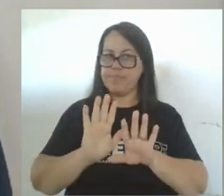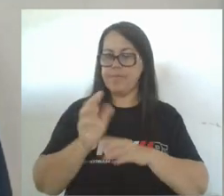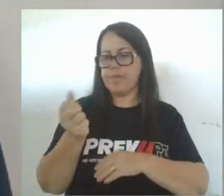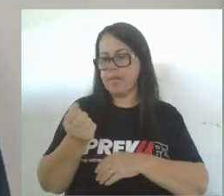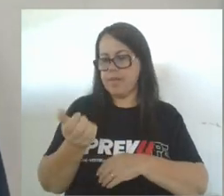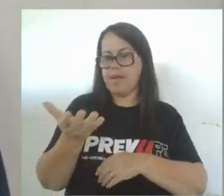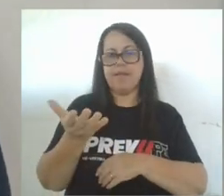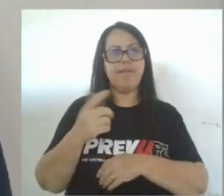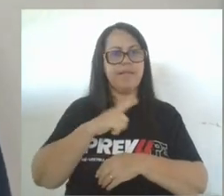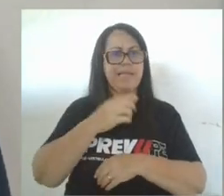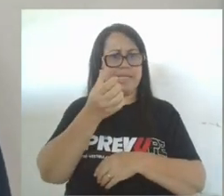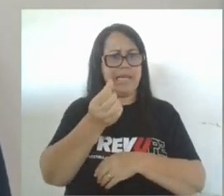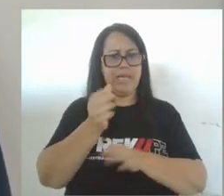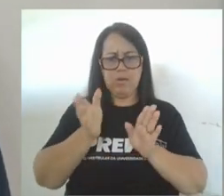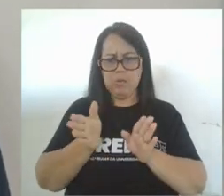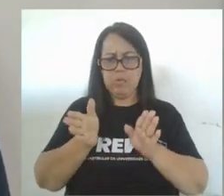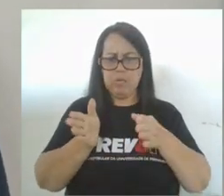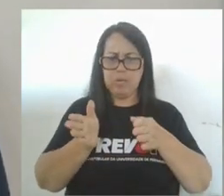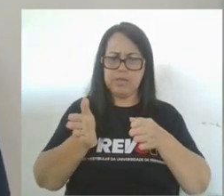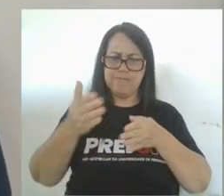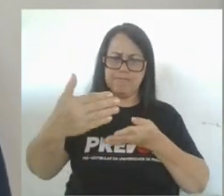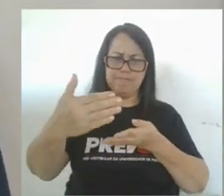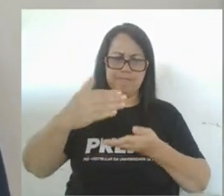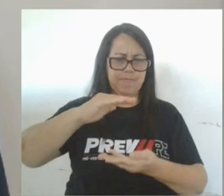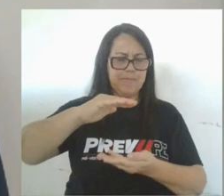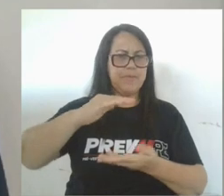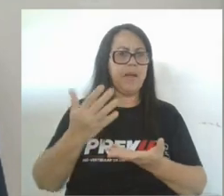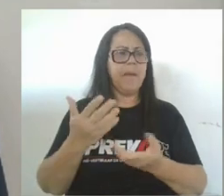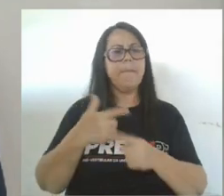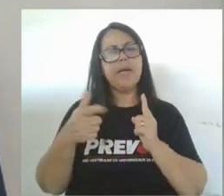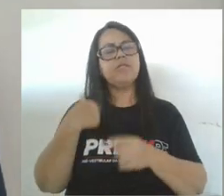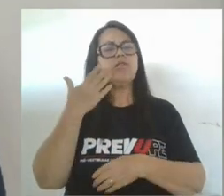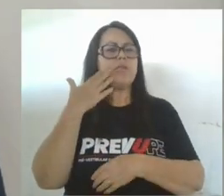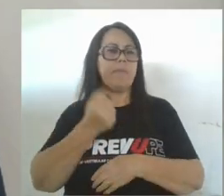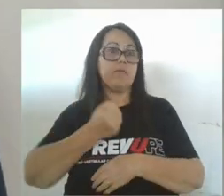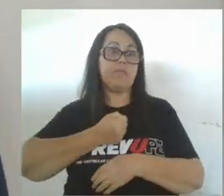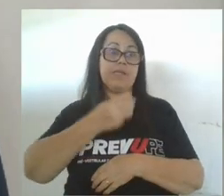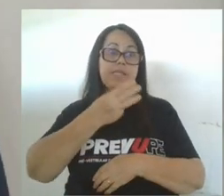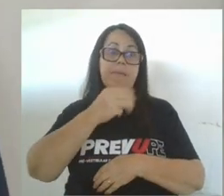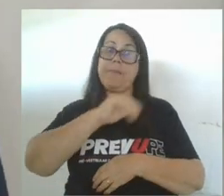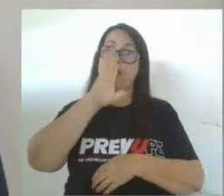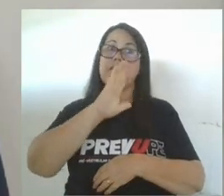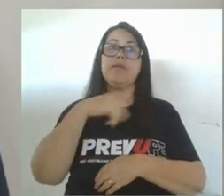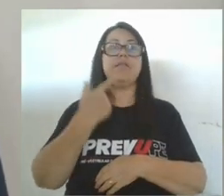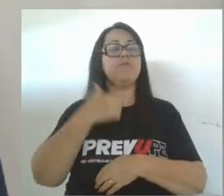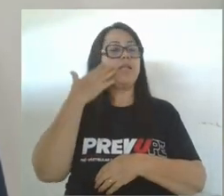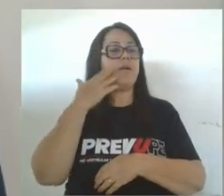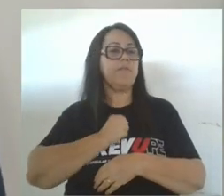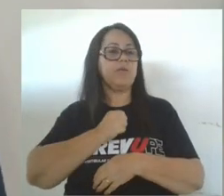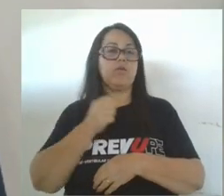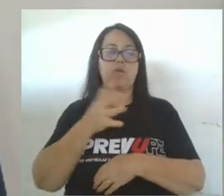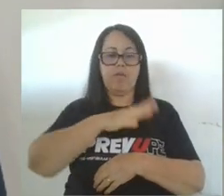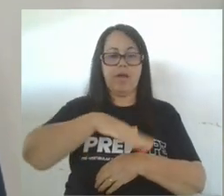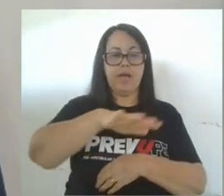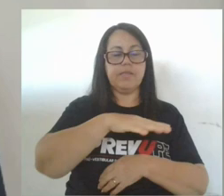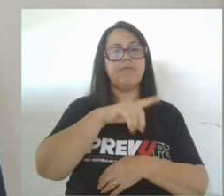ele tem seis faces, mas nesse caso, como sabemos que o número é maior que 3, então o novo espaço amostral